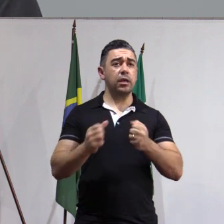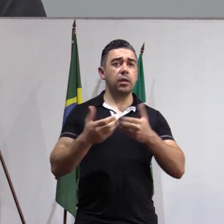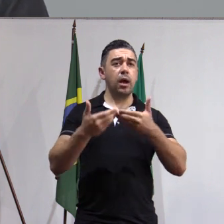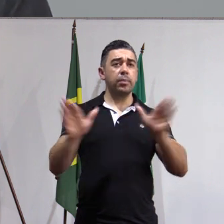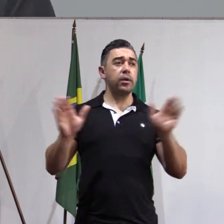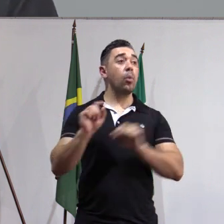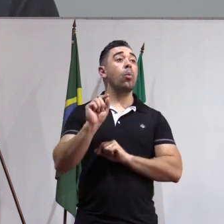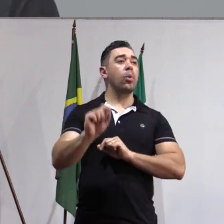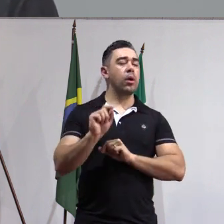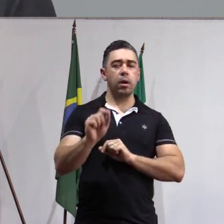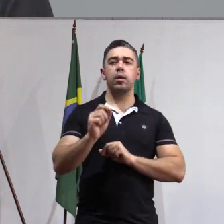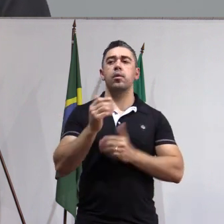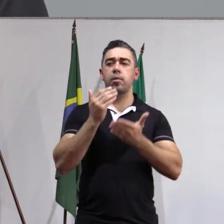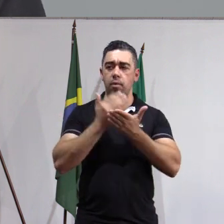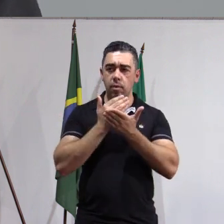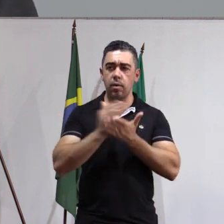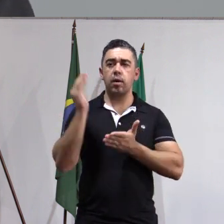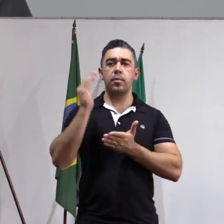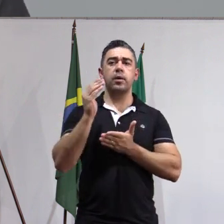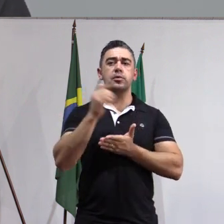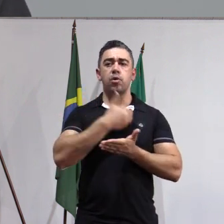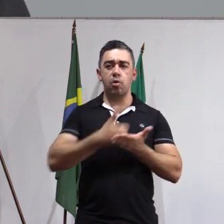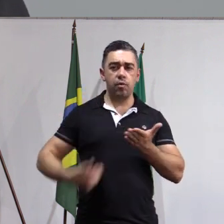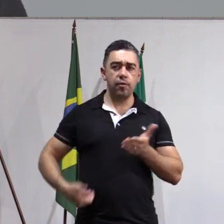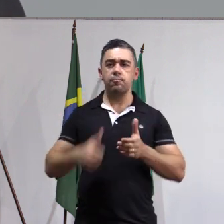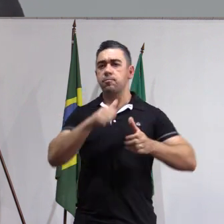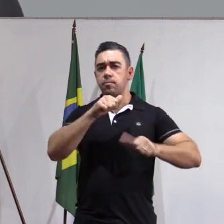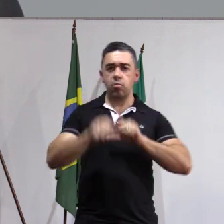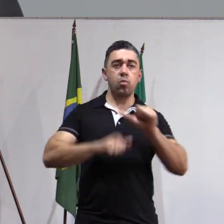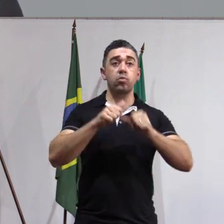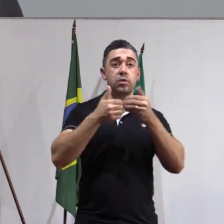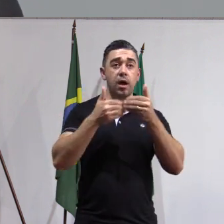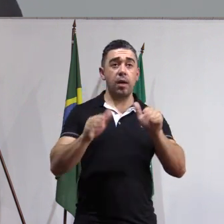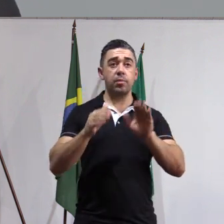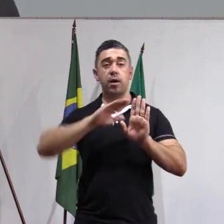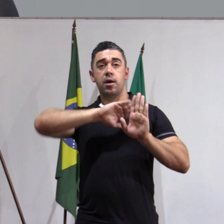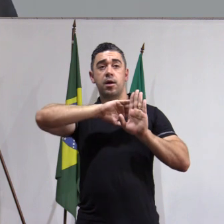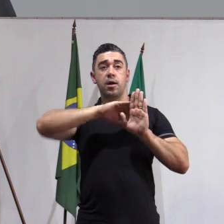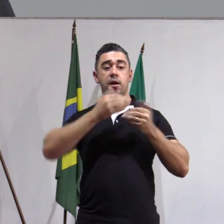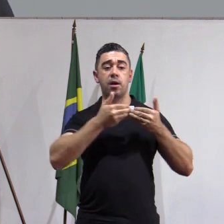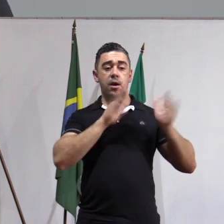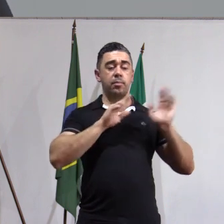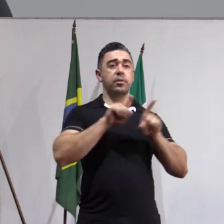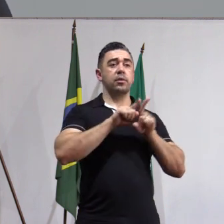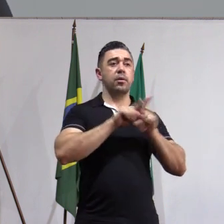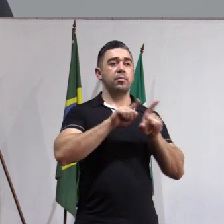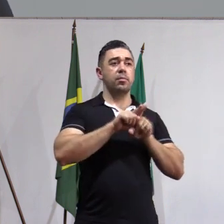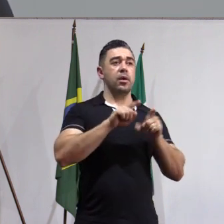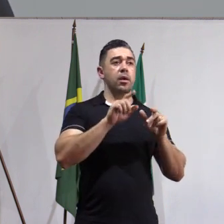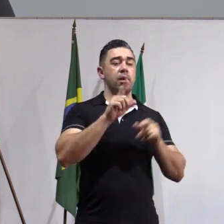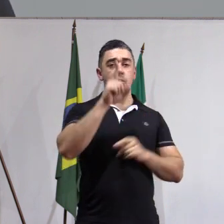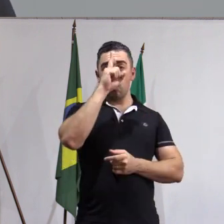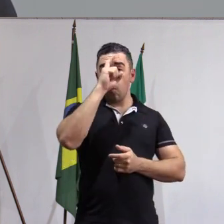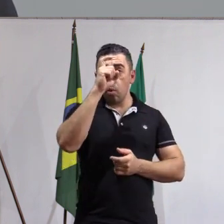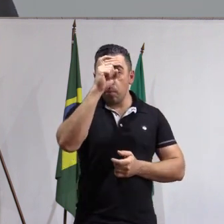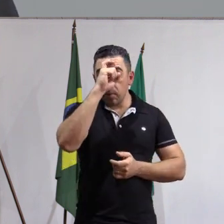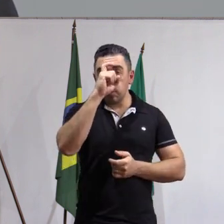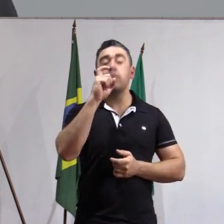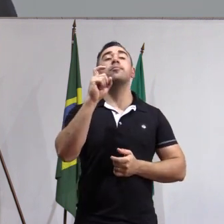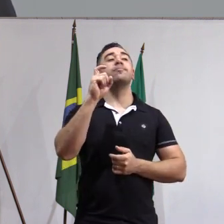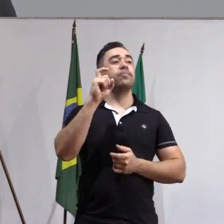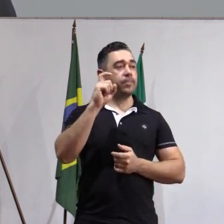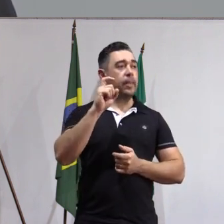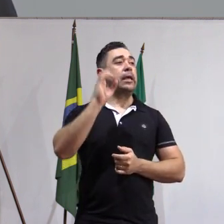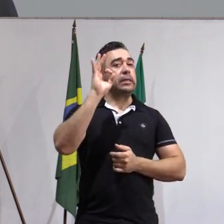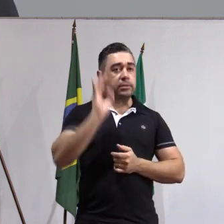um passo para que o governo altere e abra uma porta dos fundos nos hospitais públicos do nosso país. E é